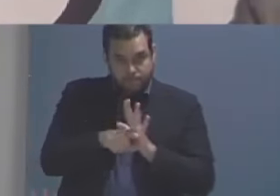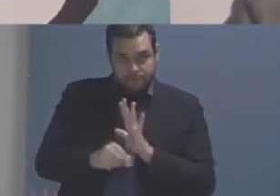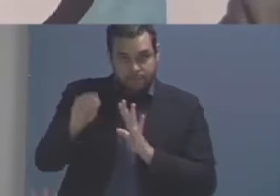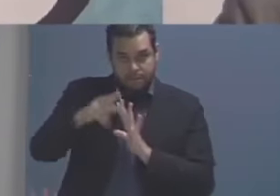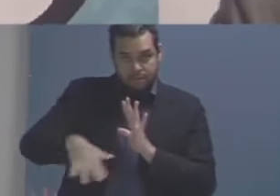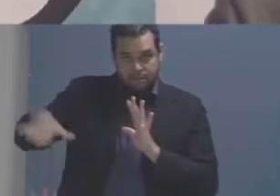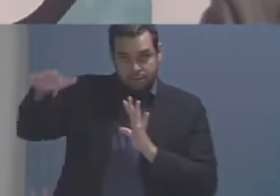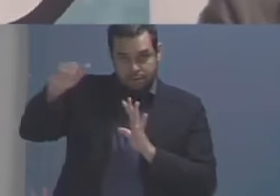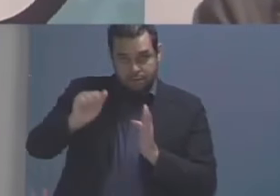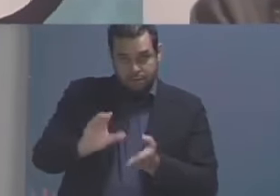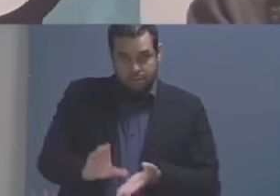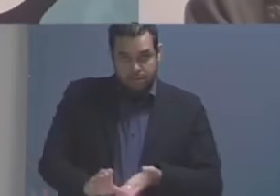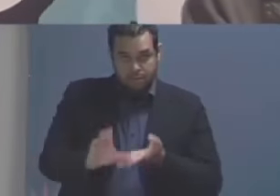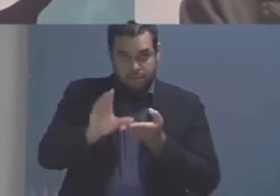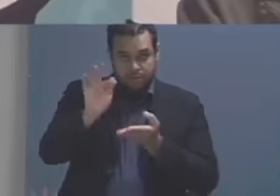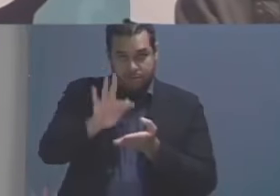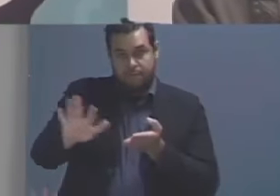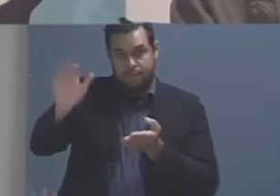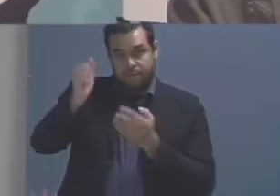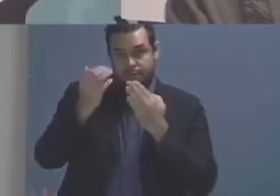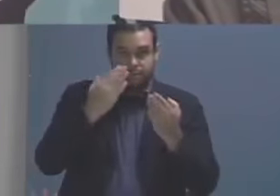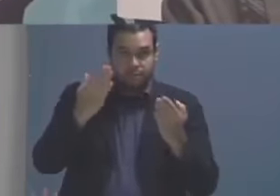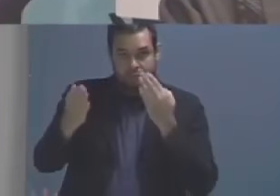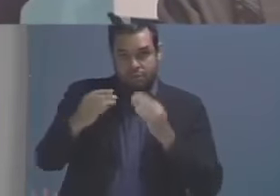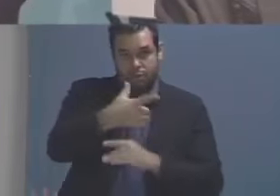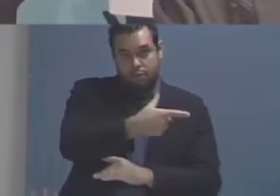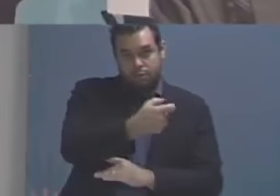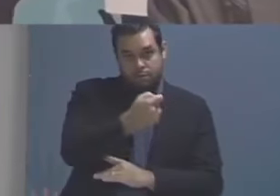Conselho Federal de Psicologia para a Gestão